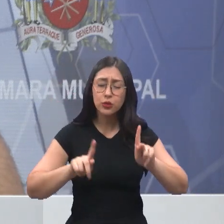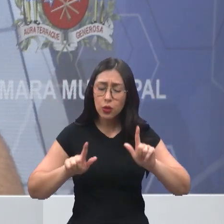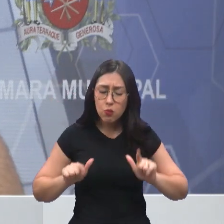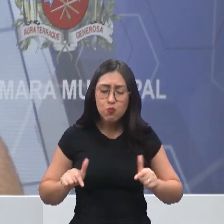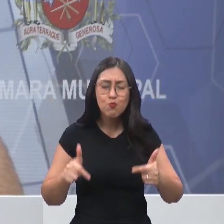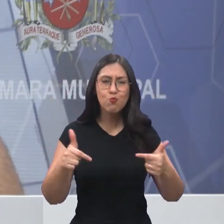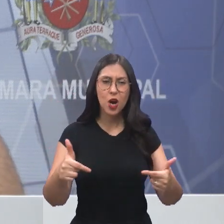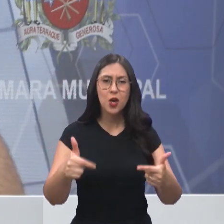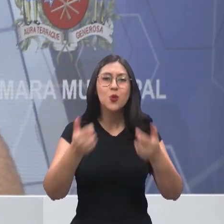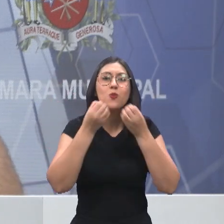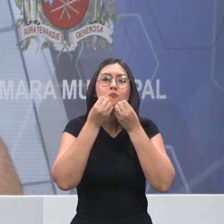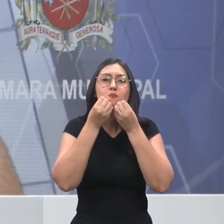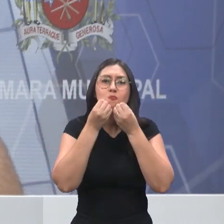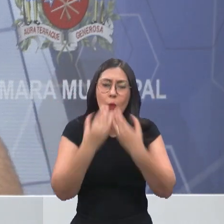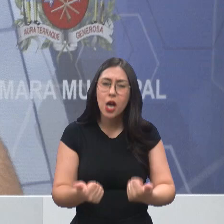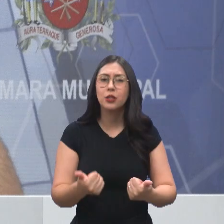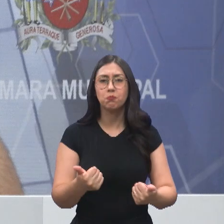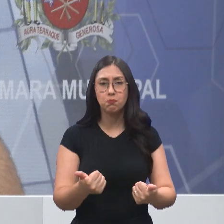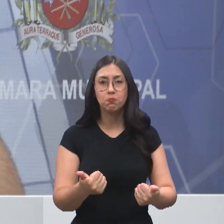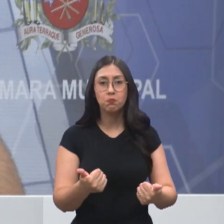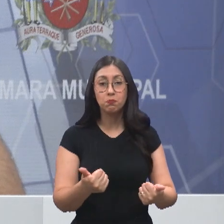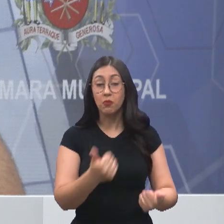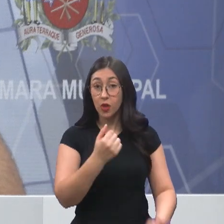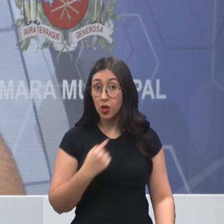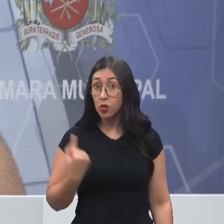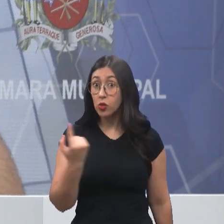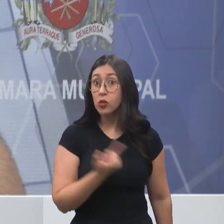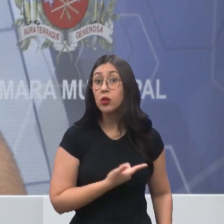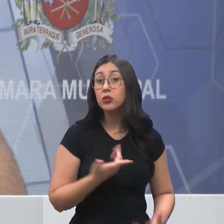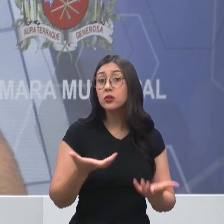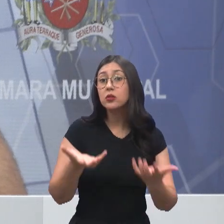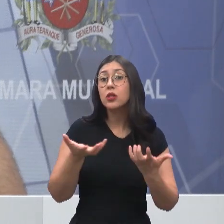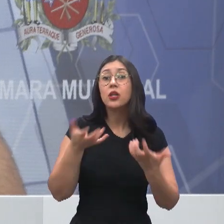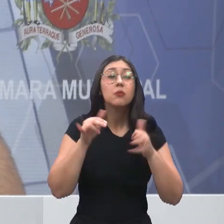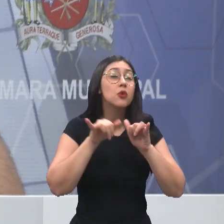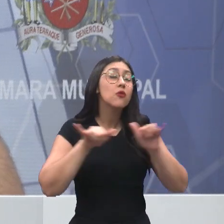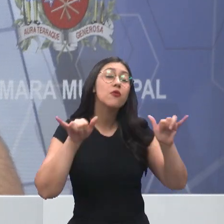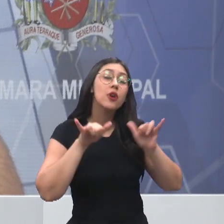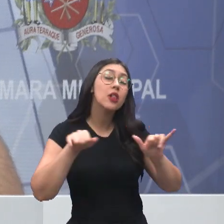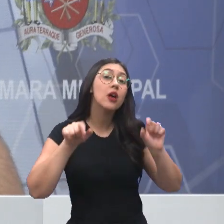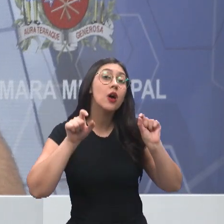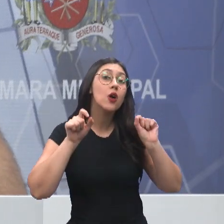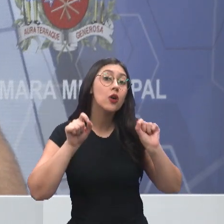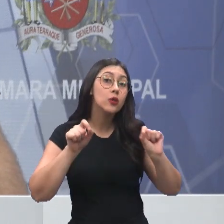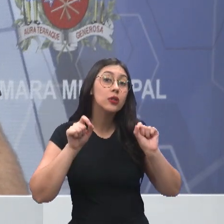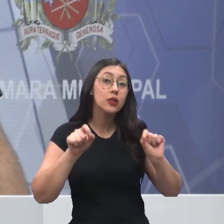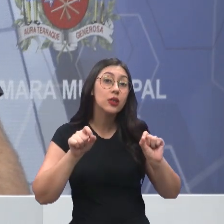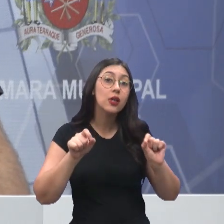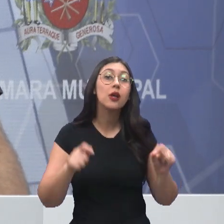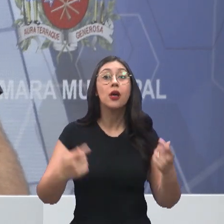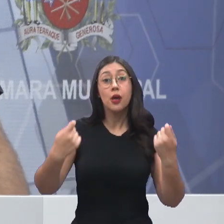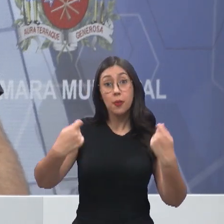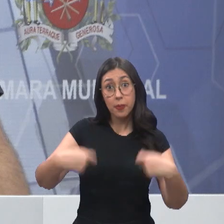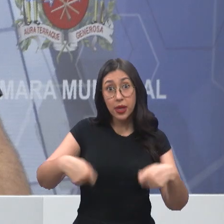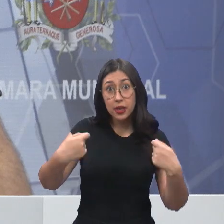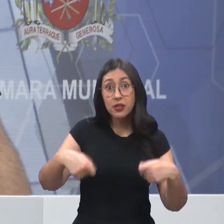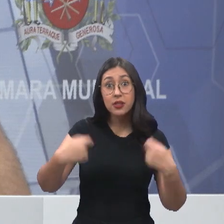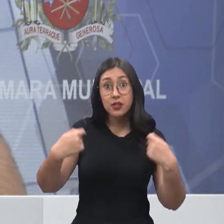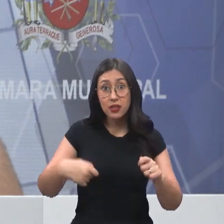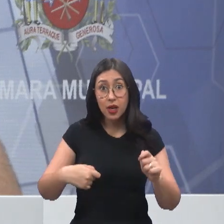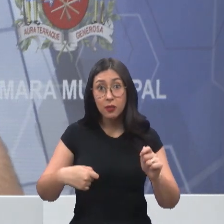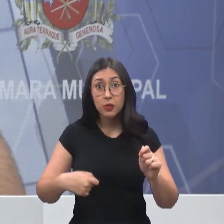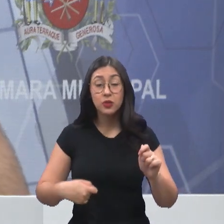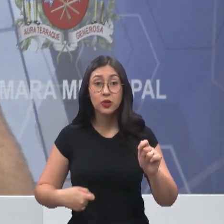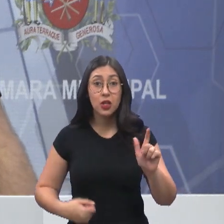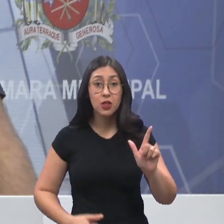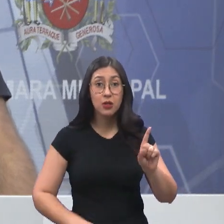do bem, onde nós só queríamos dizer uma coisa: precisamos anistiar pessoas